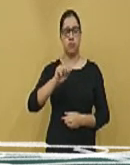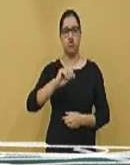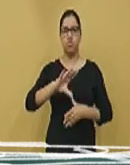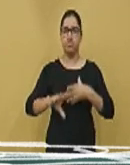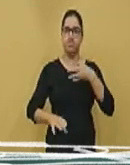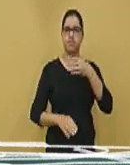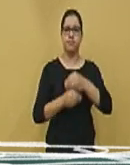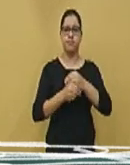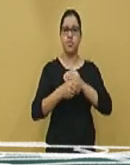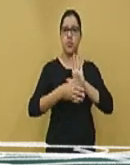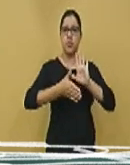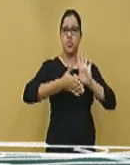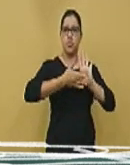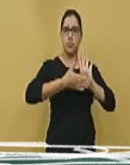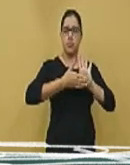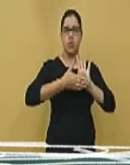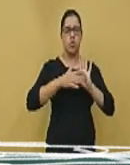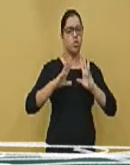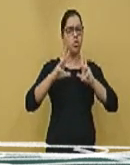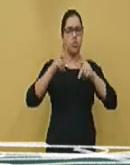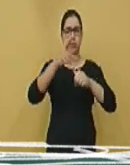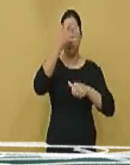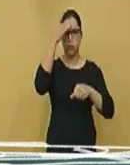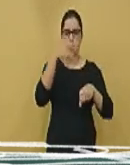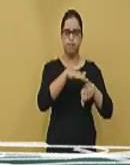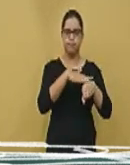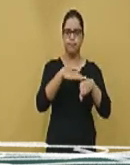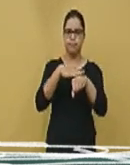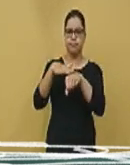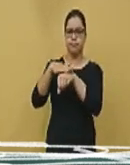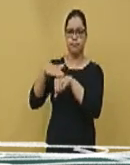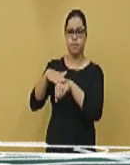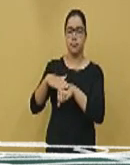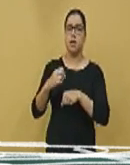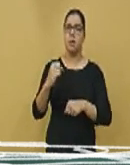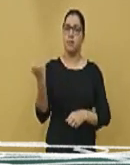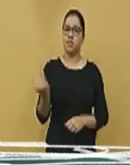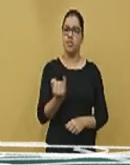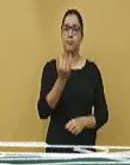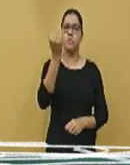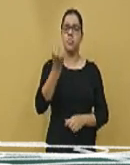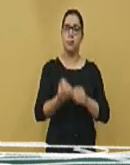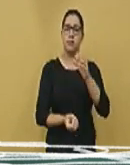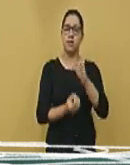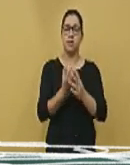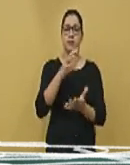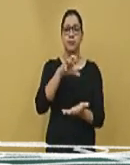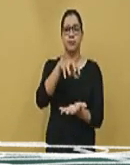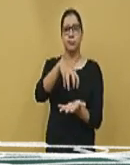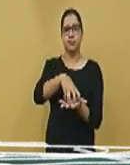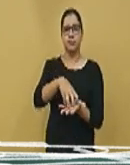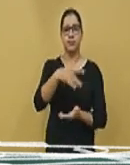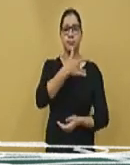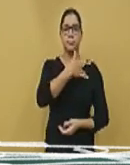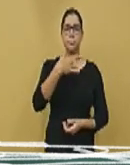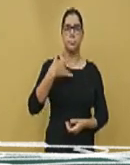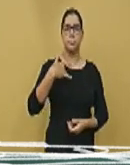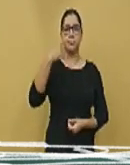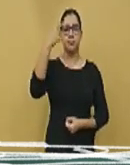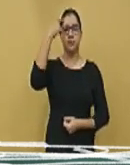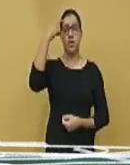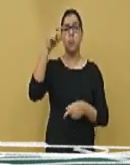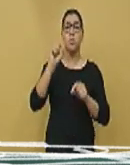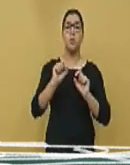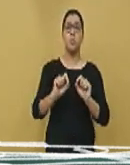que estamos conversando dessa criação do núcleo de saúde mental, que possibilitará uma